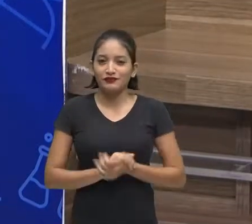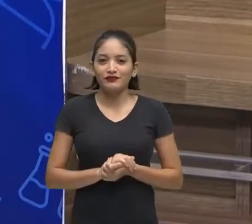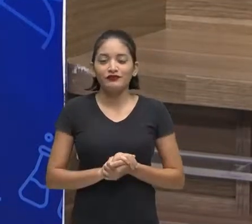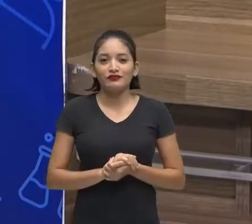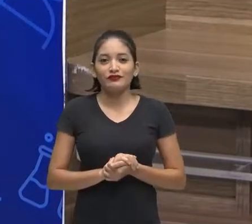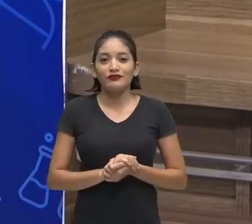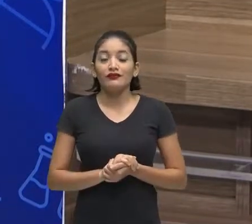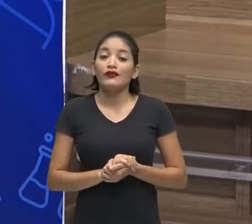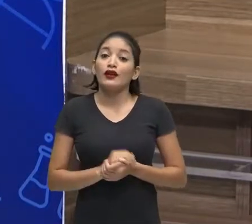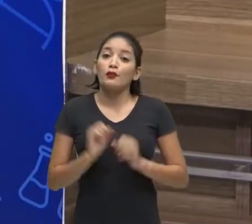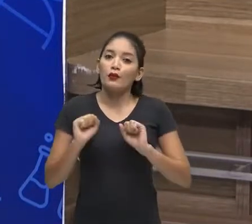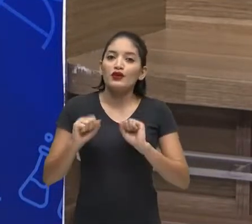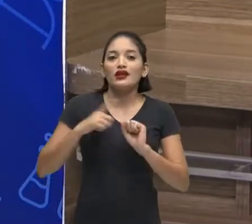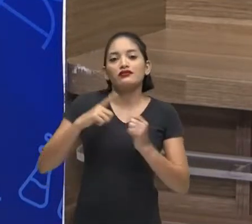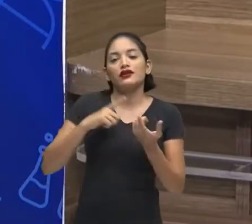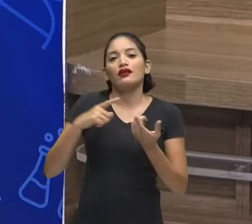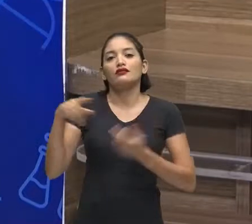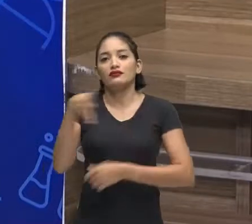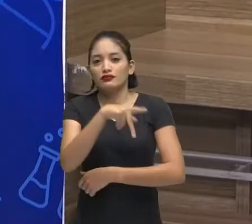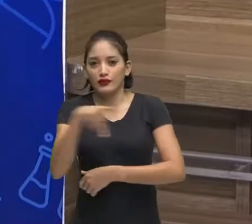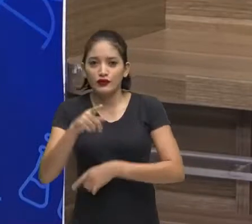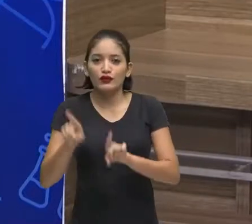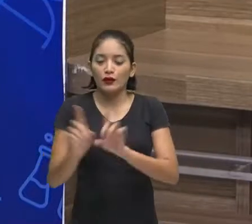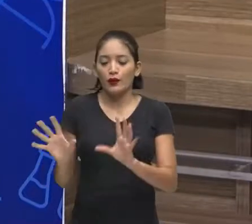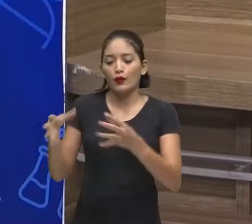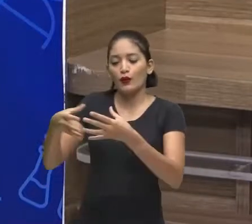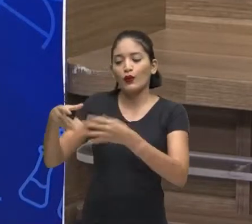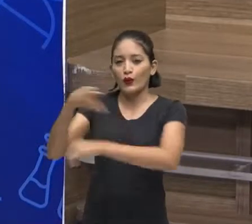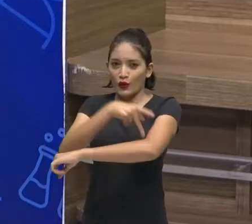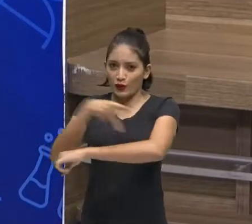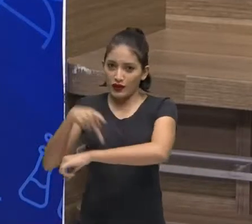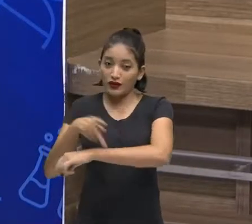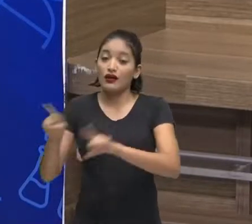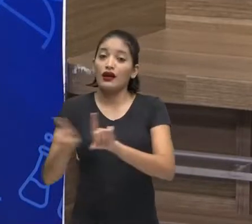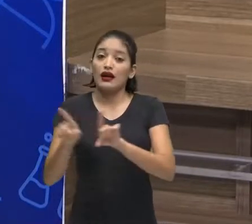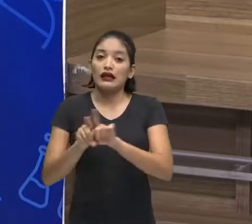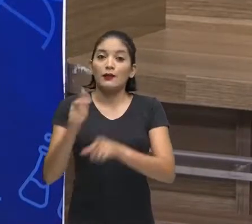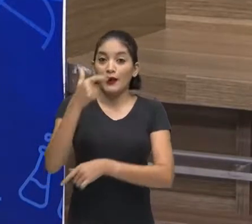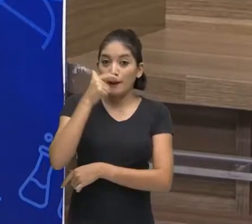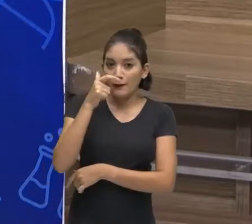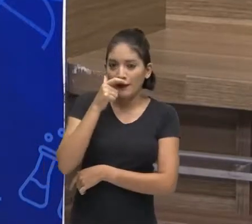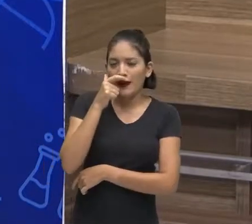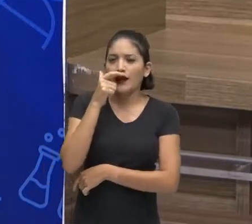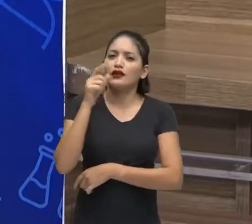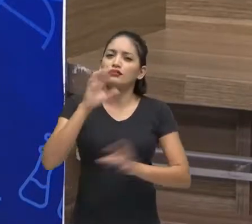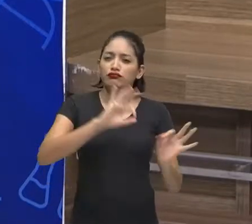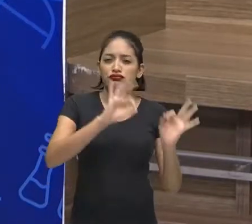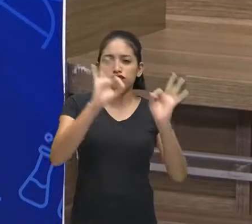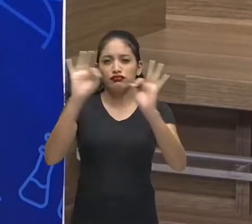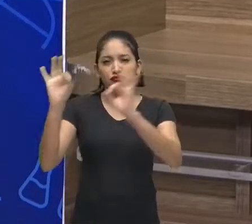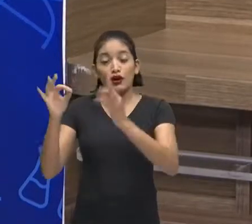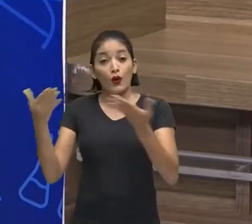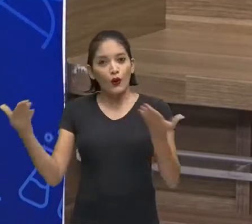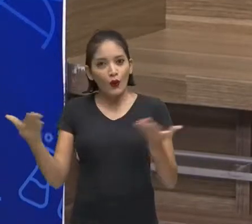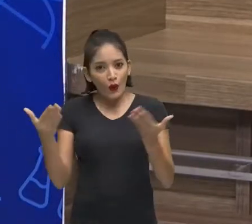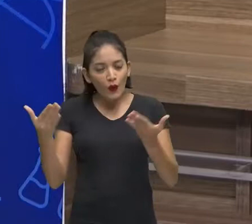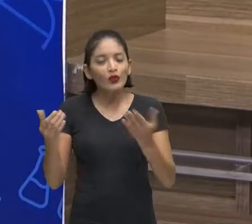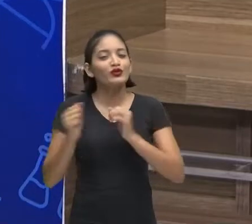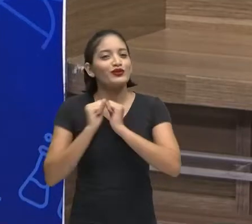tenham professores, tenham equipe pedagógica, tenham pais assistindo, então vamos todos juntos